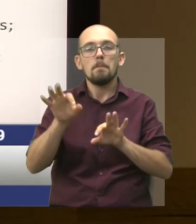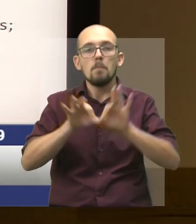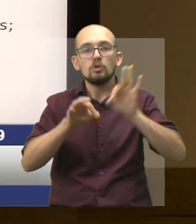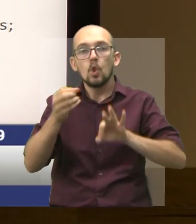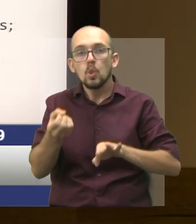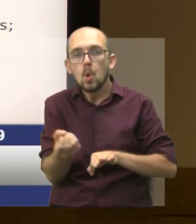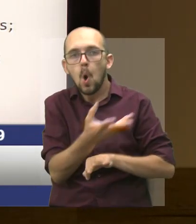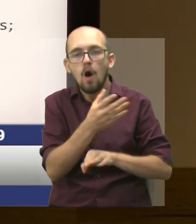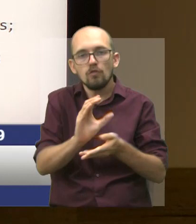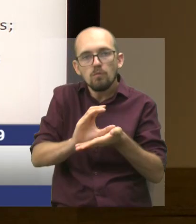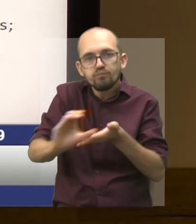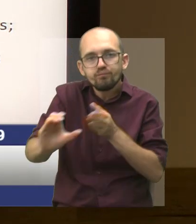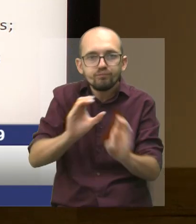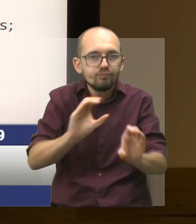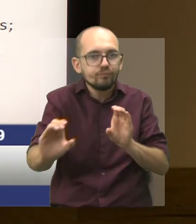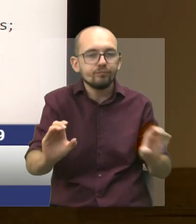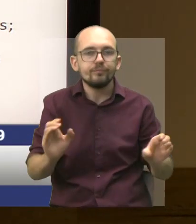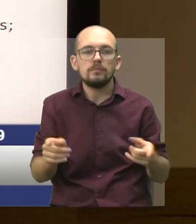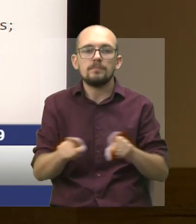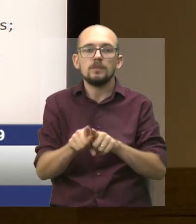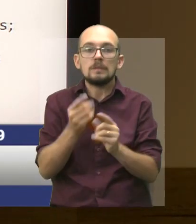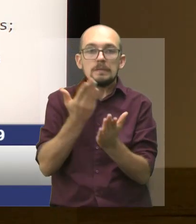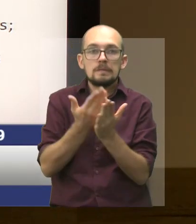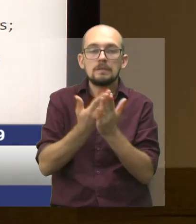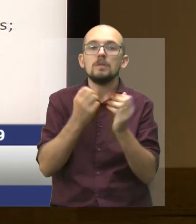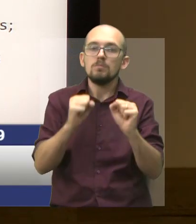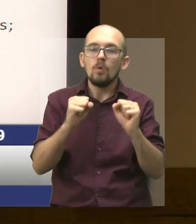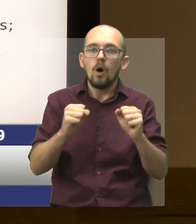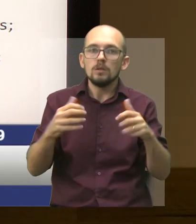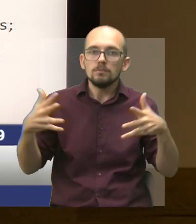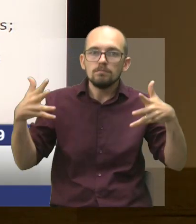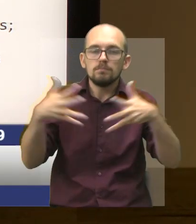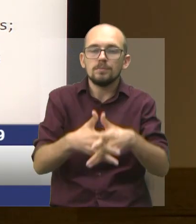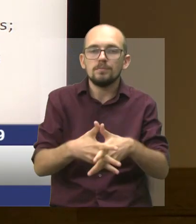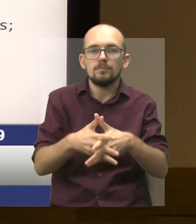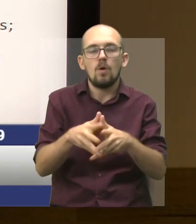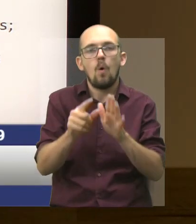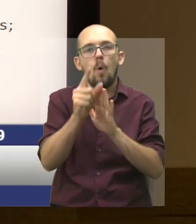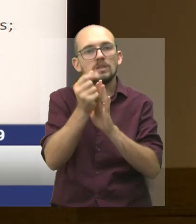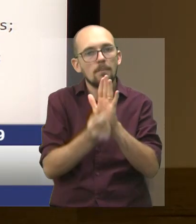novos projetos, estudos de impacto orçamentário,